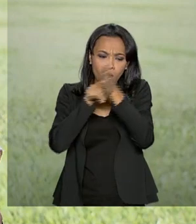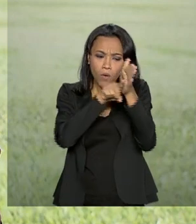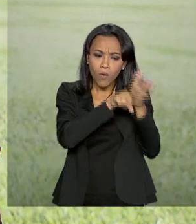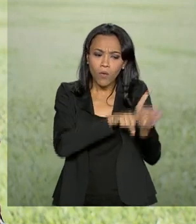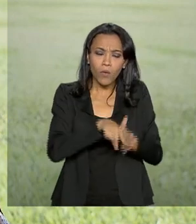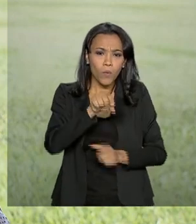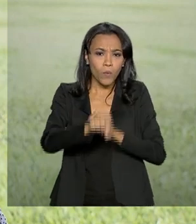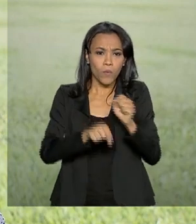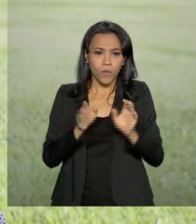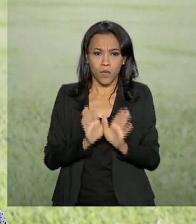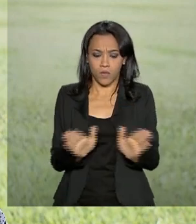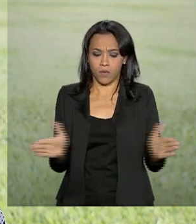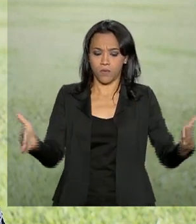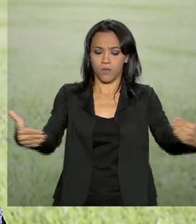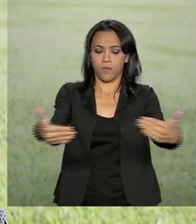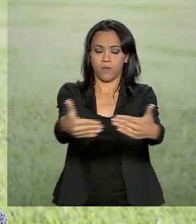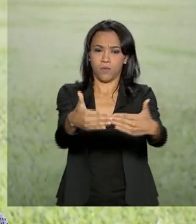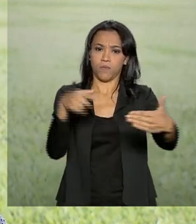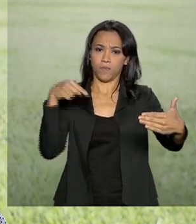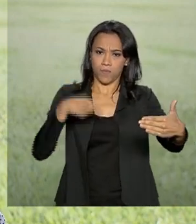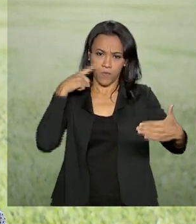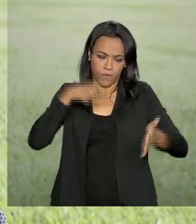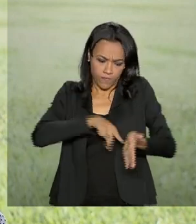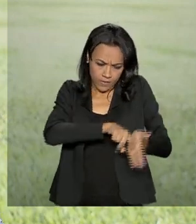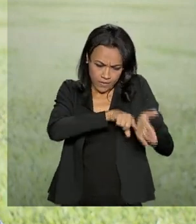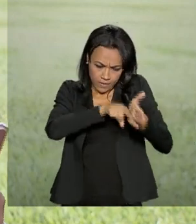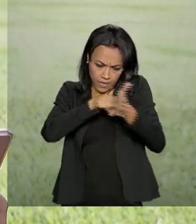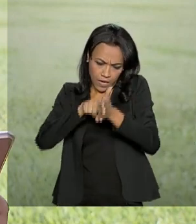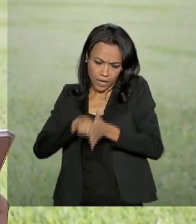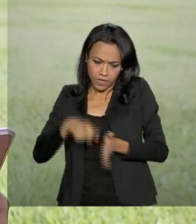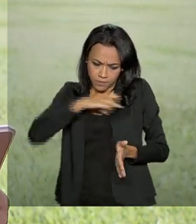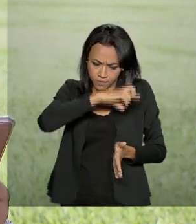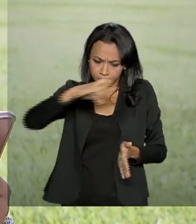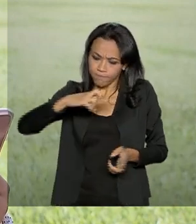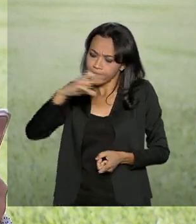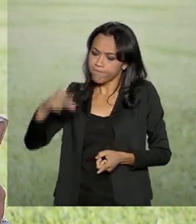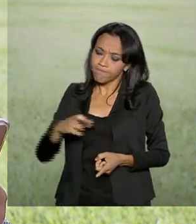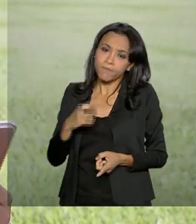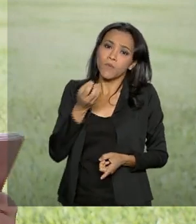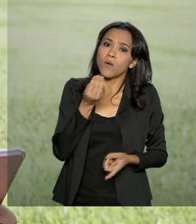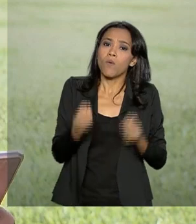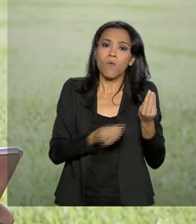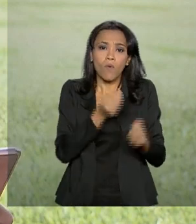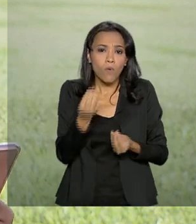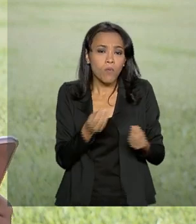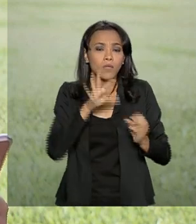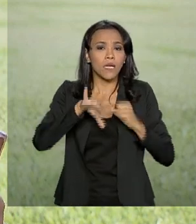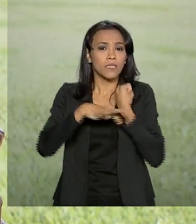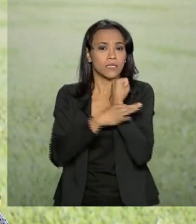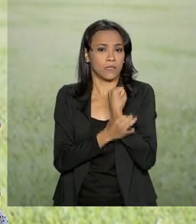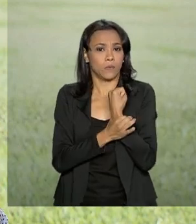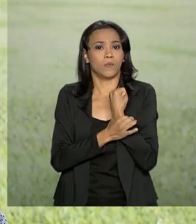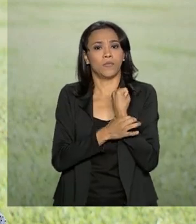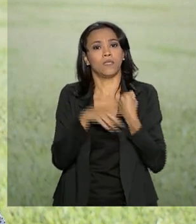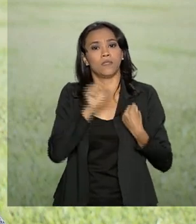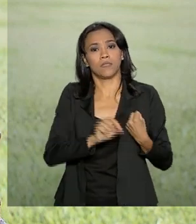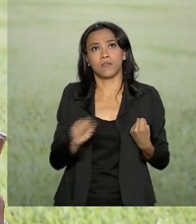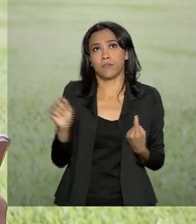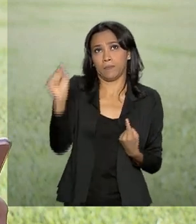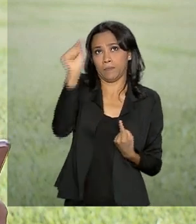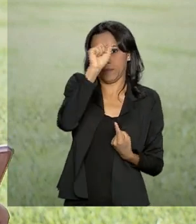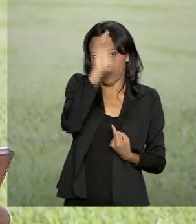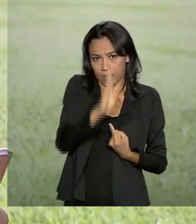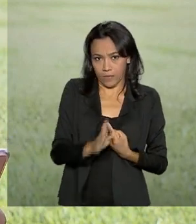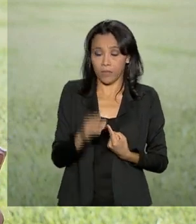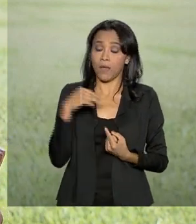barragens de usinas hidrelétricas. Os fiscais vão conferir de perto as condições da segurança dessas estruturas.